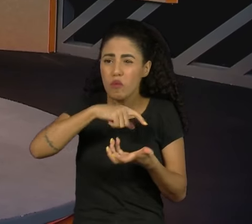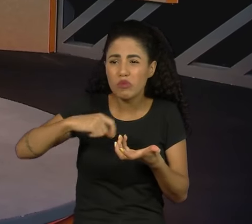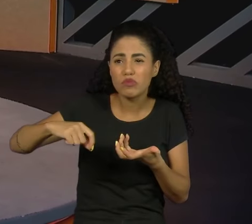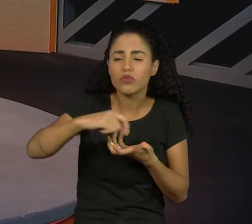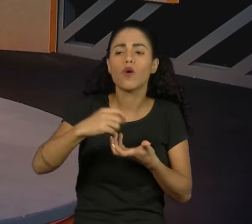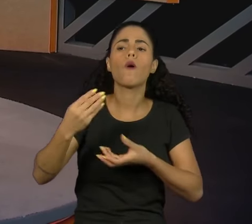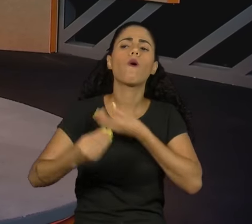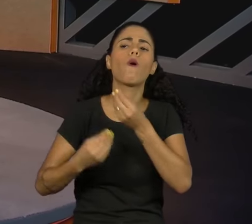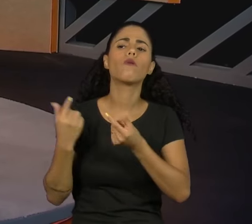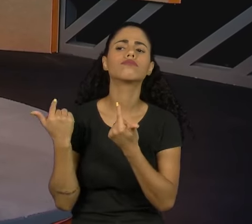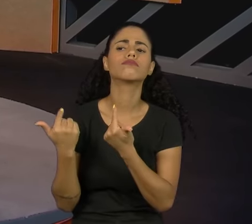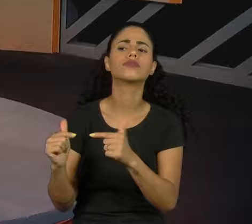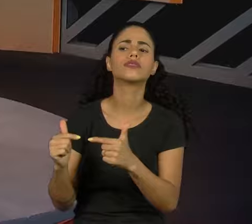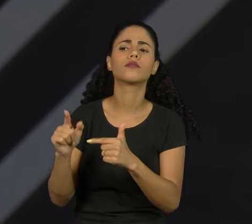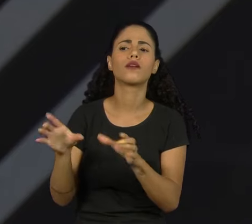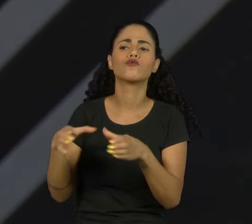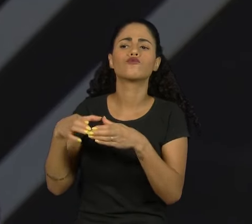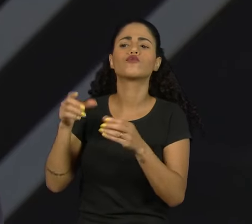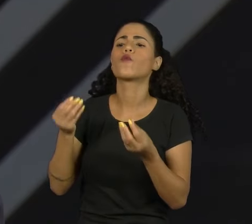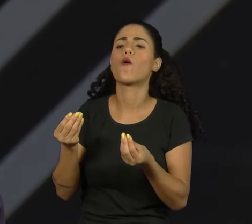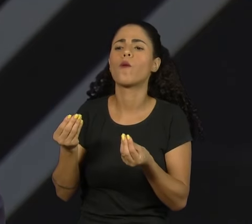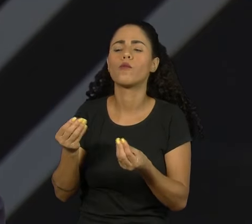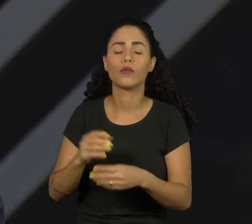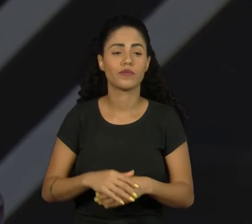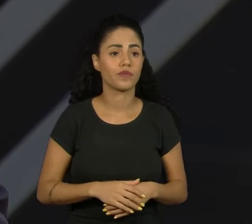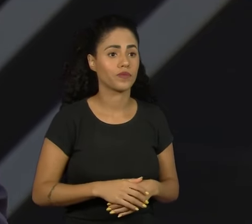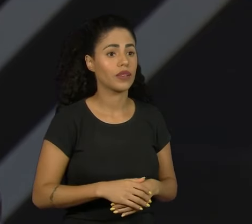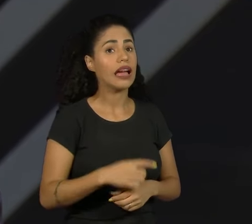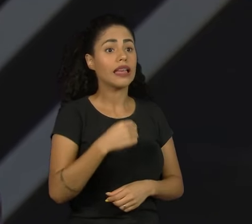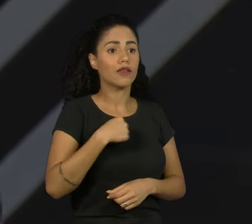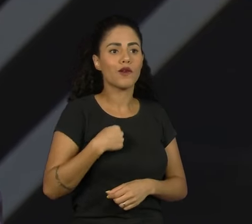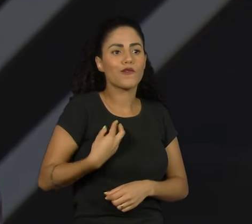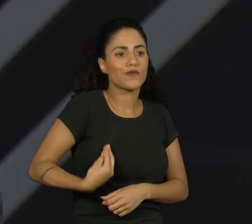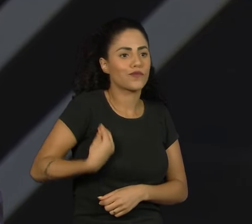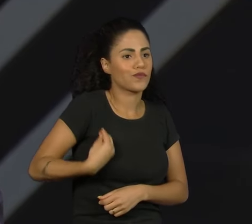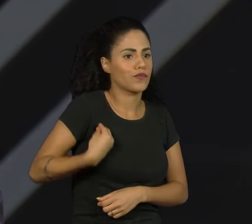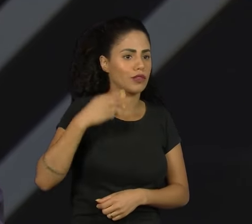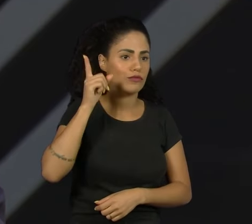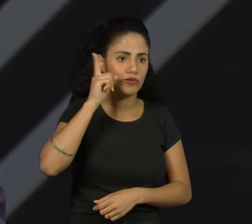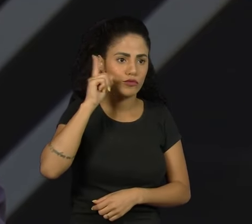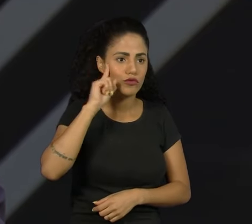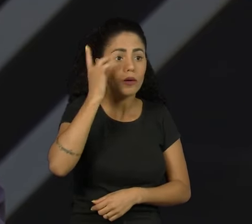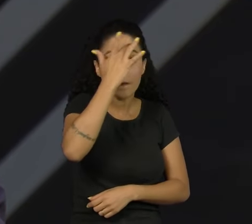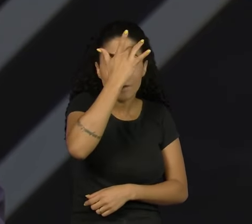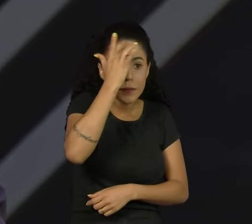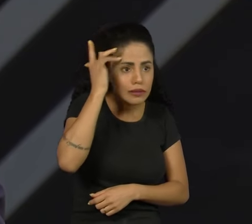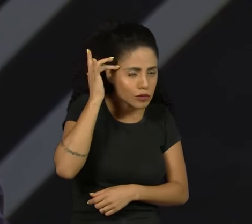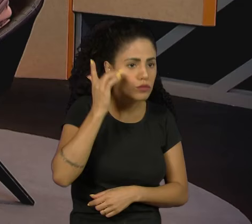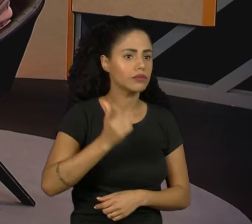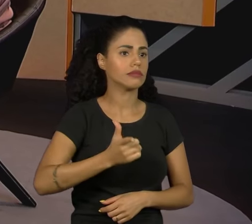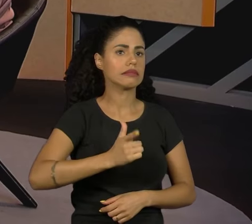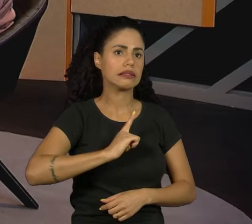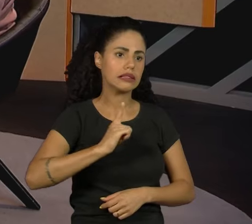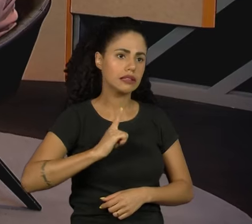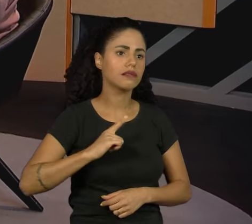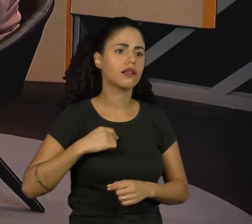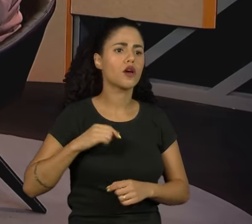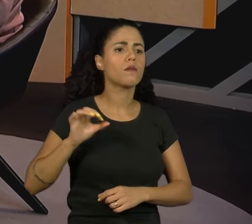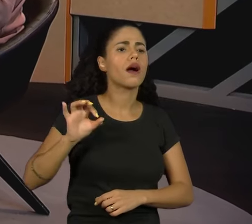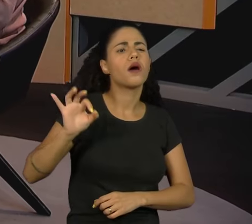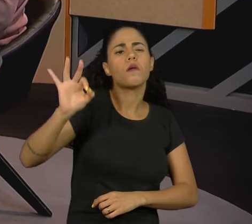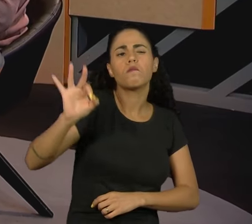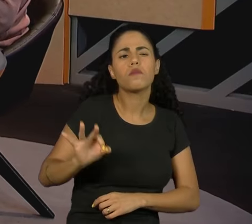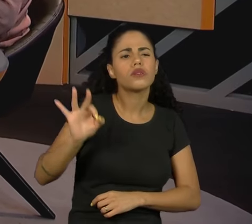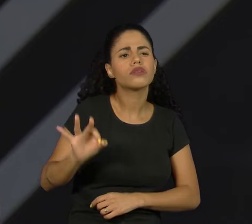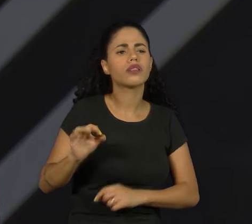foi o trabalho com eles? Eu convivo com o aluno alguma porcentagem